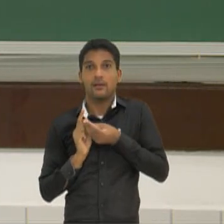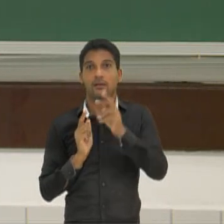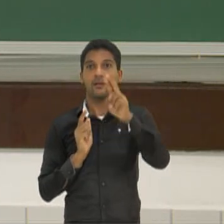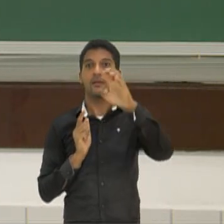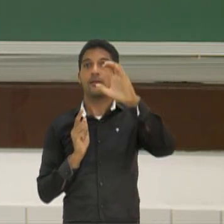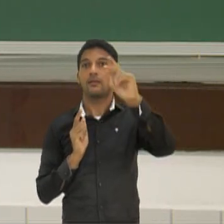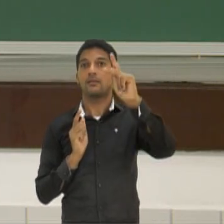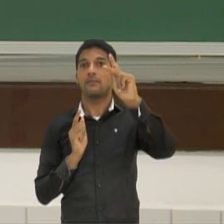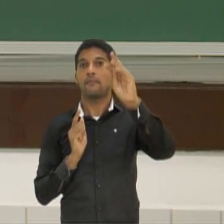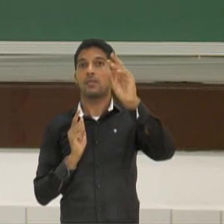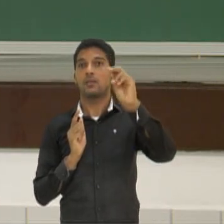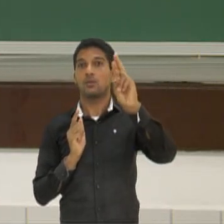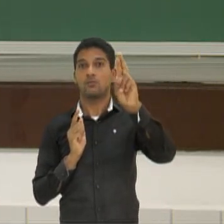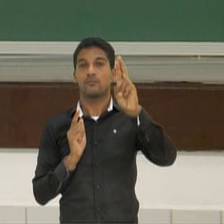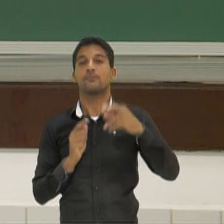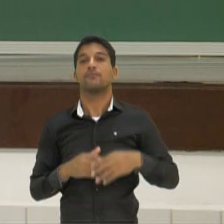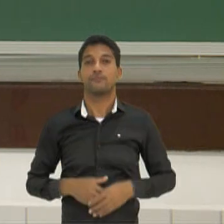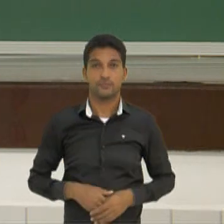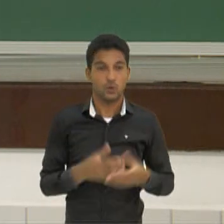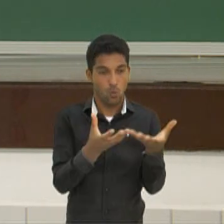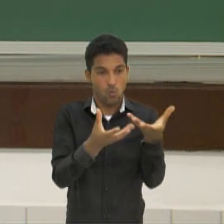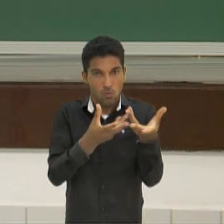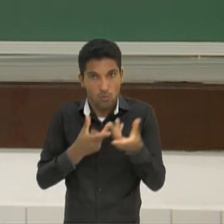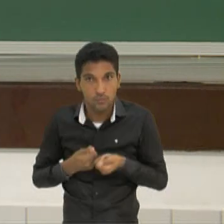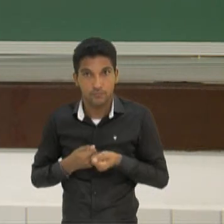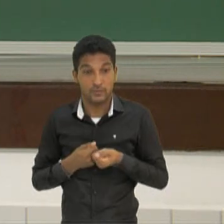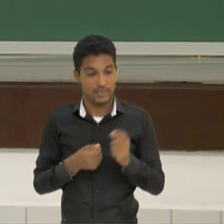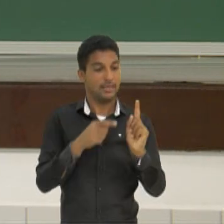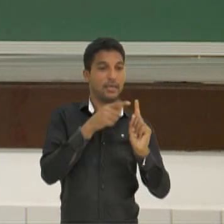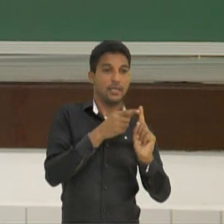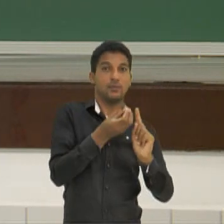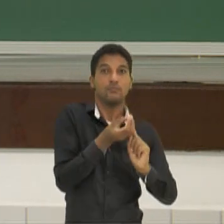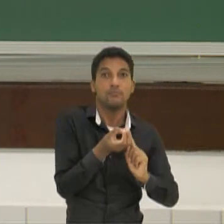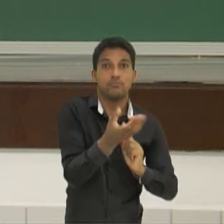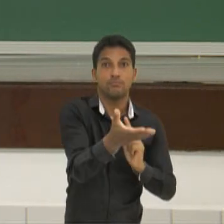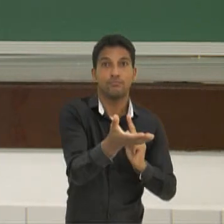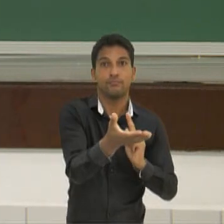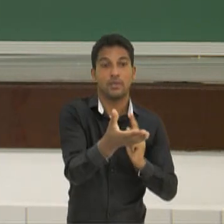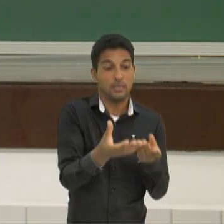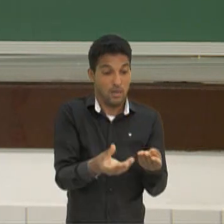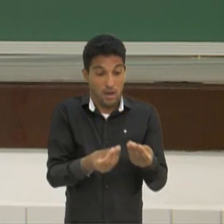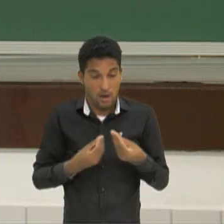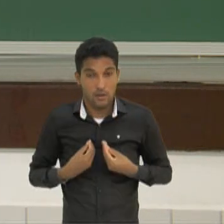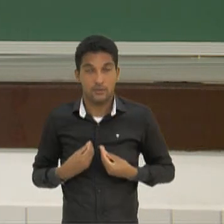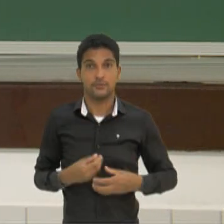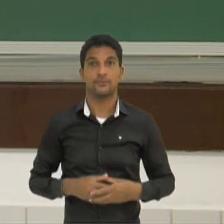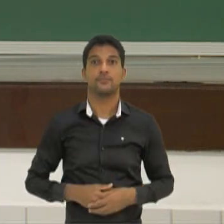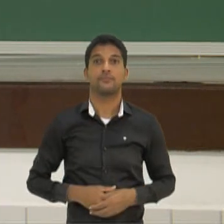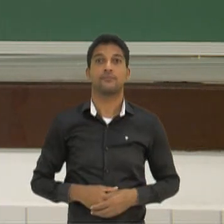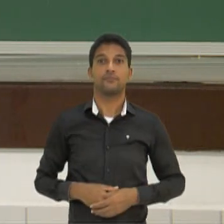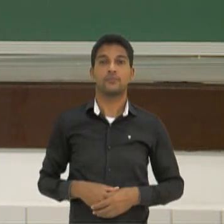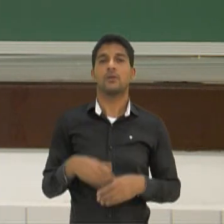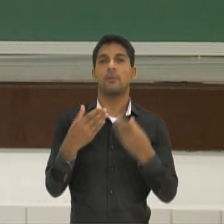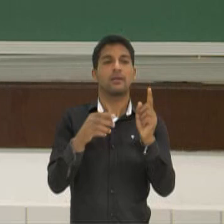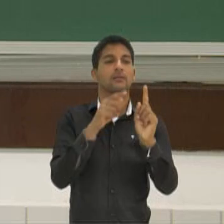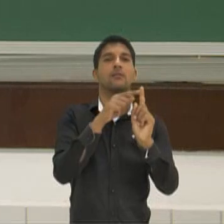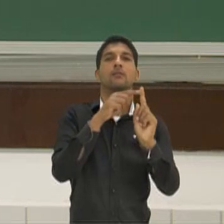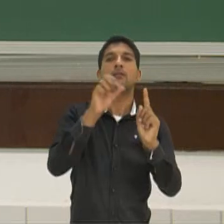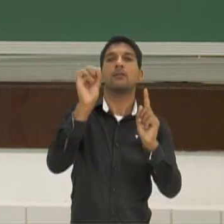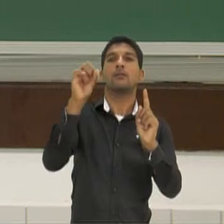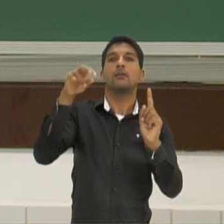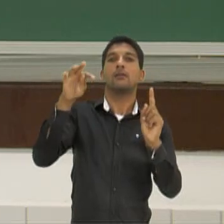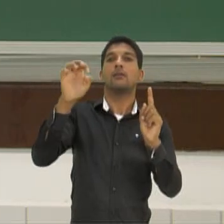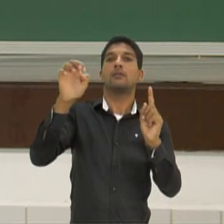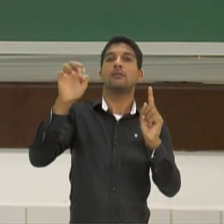do discurso que faz com que os interlocutores se compreendam, né? Então, quem são os interlocutores de uma